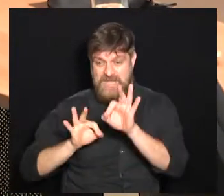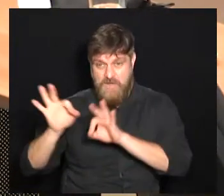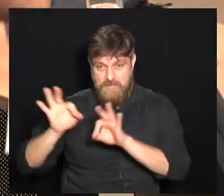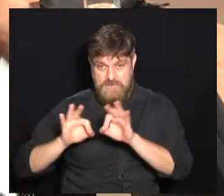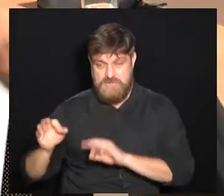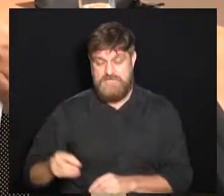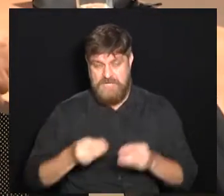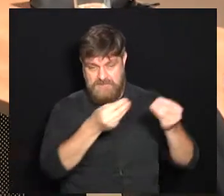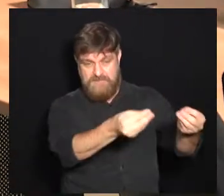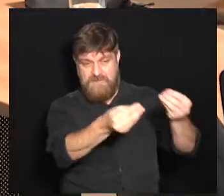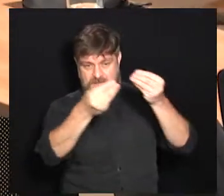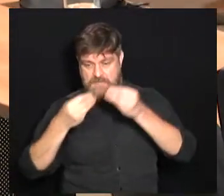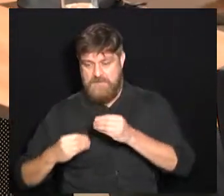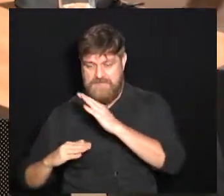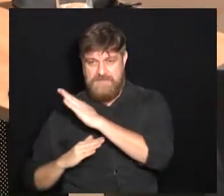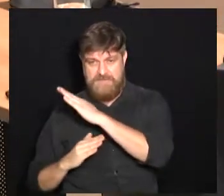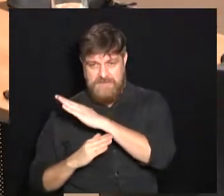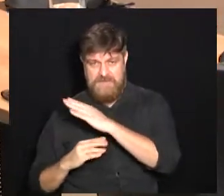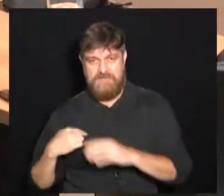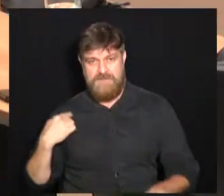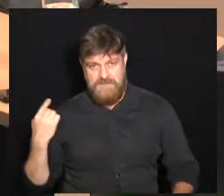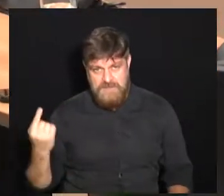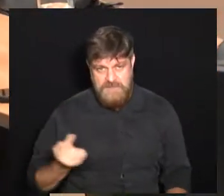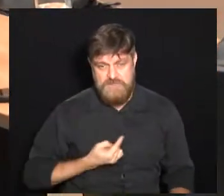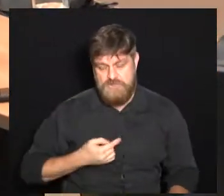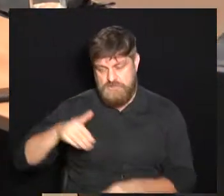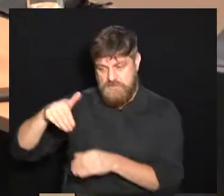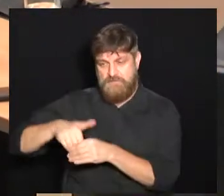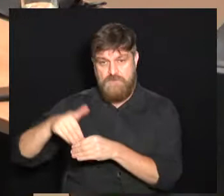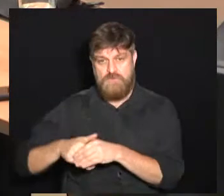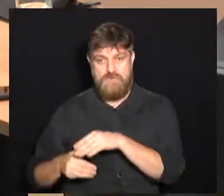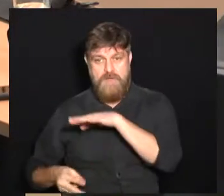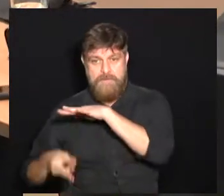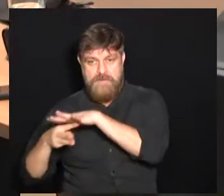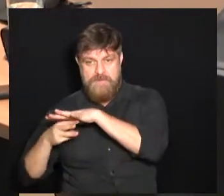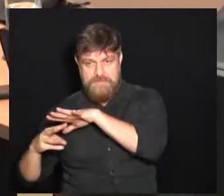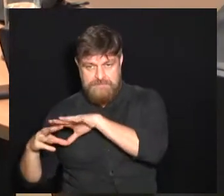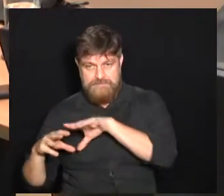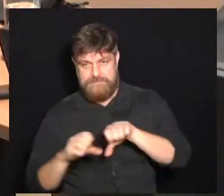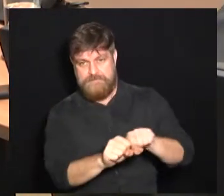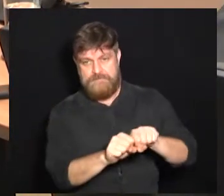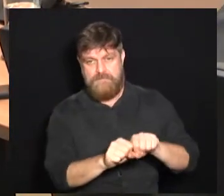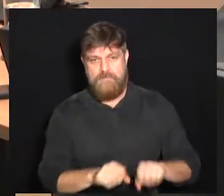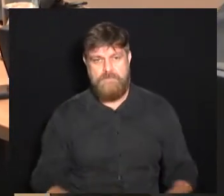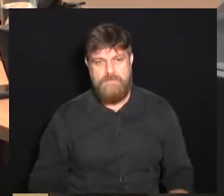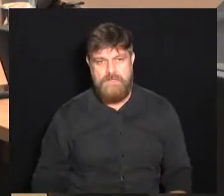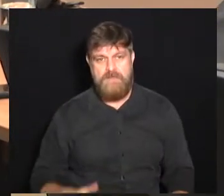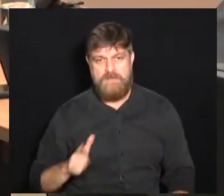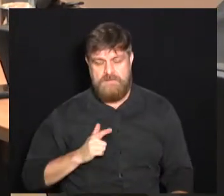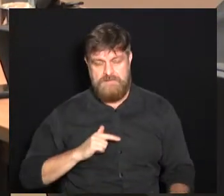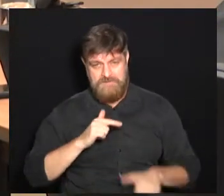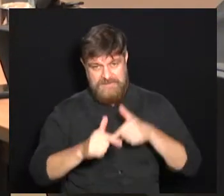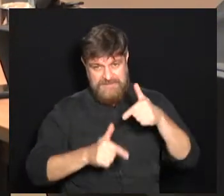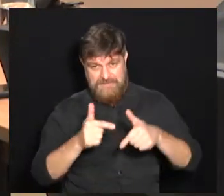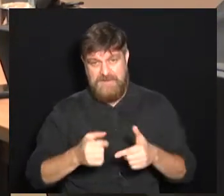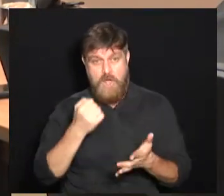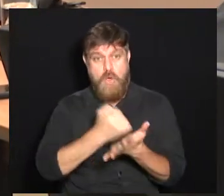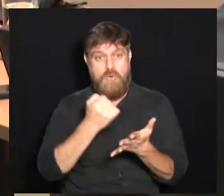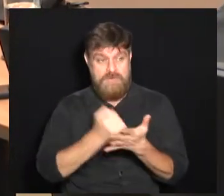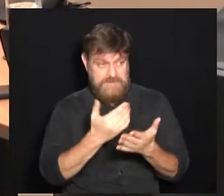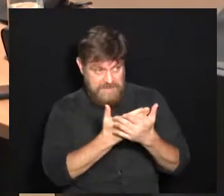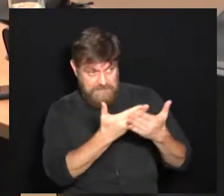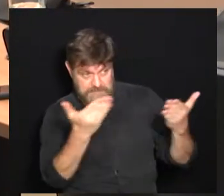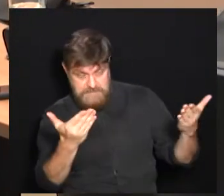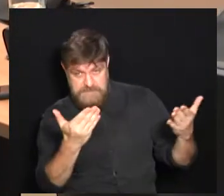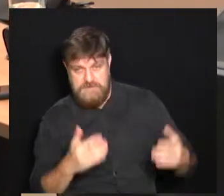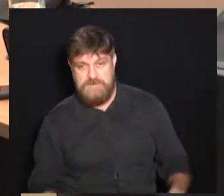foi mandado para a Câmara também, para que as OS, eu já termino, presidente, que as OS possam contratar pessoas como